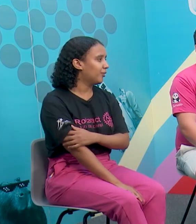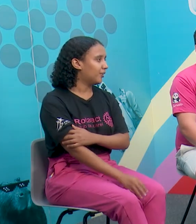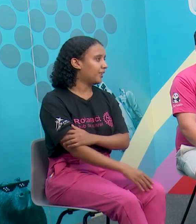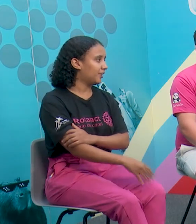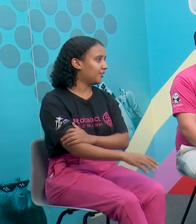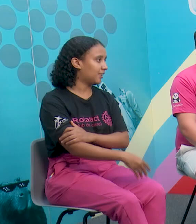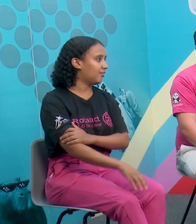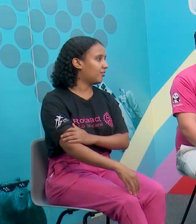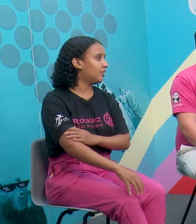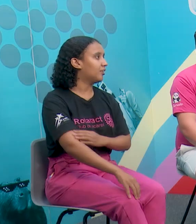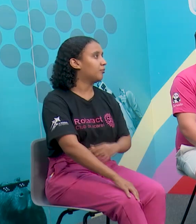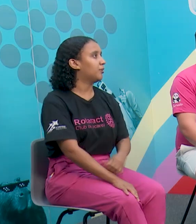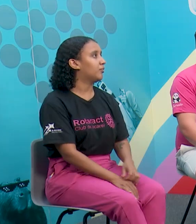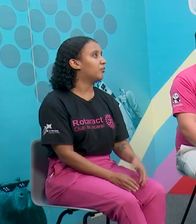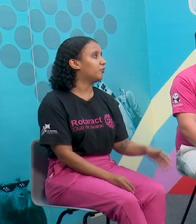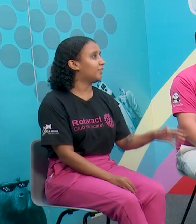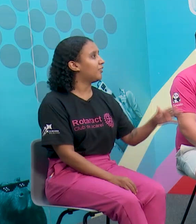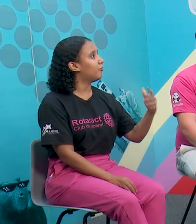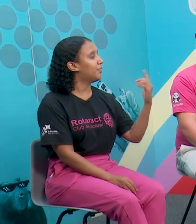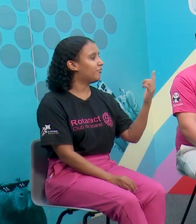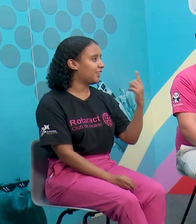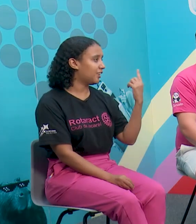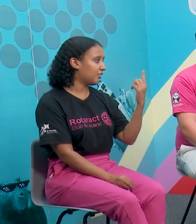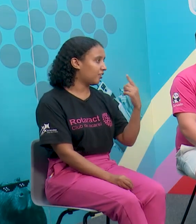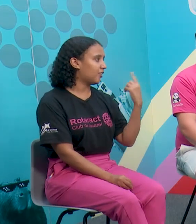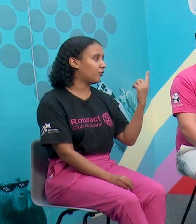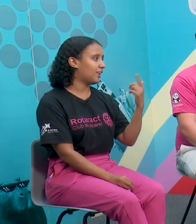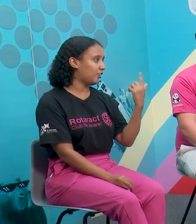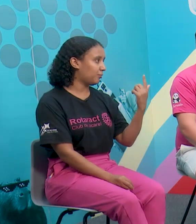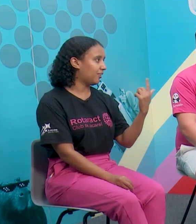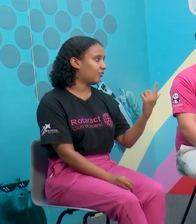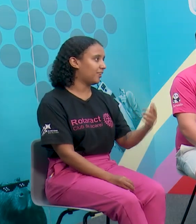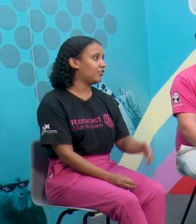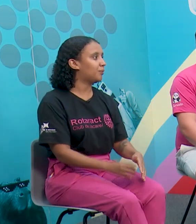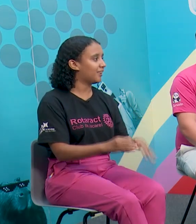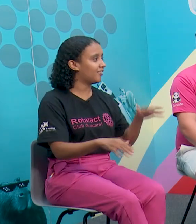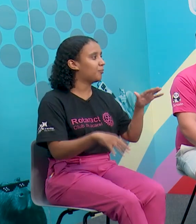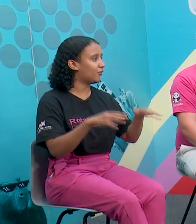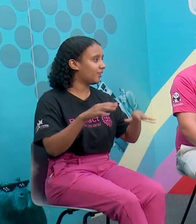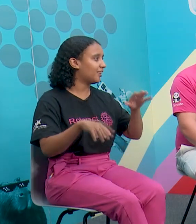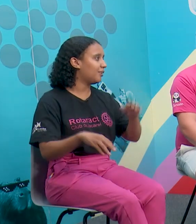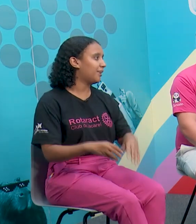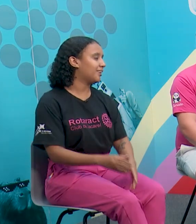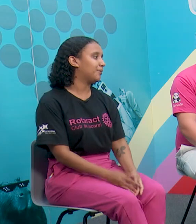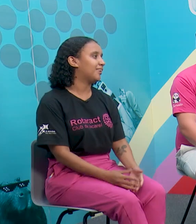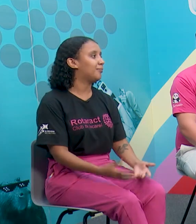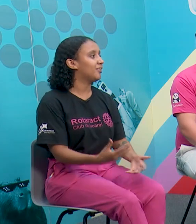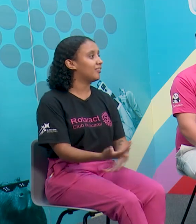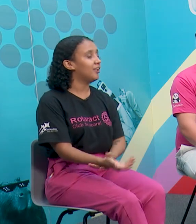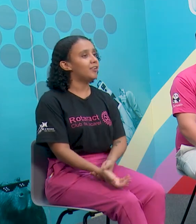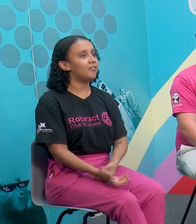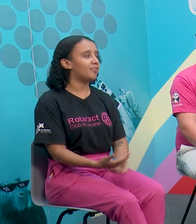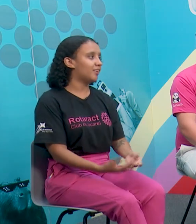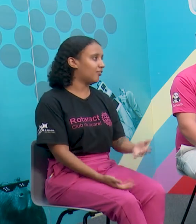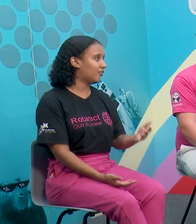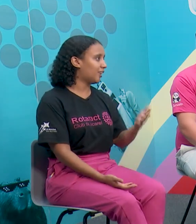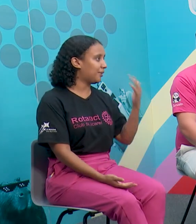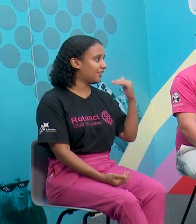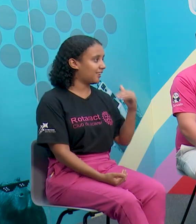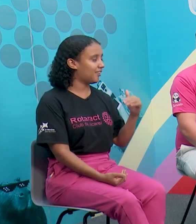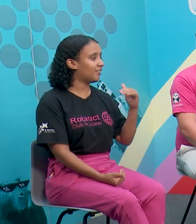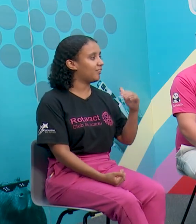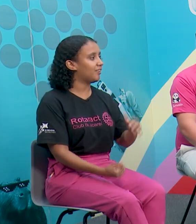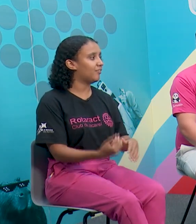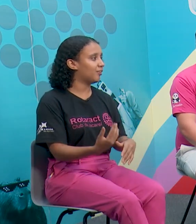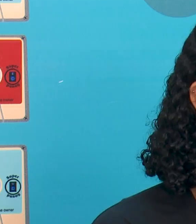mil crianças atendidas. Vai variando entre uns 10 bairros diferentes, porque a gente procura equilibrar também, né? Como de vez em quando a gente consegue